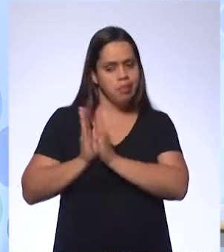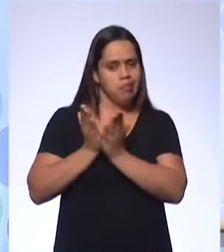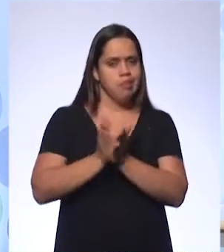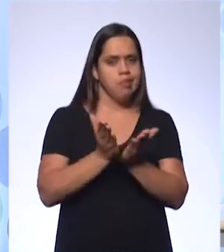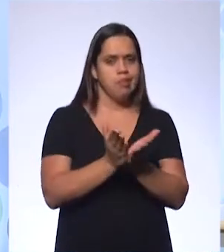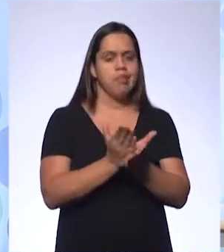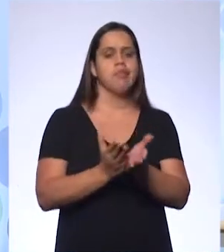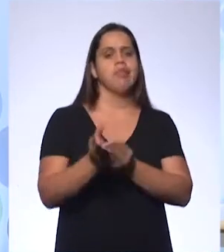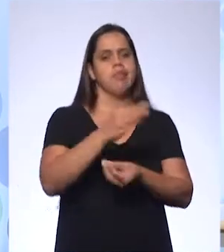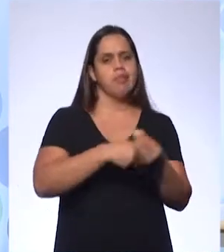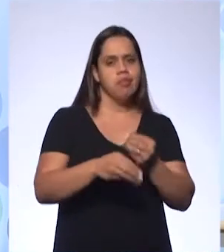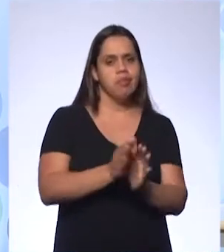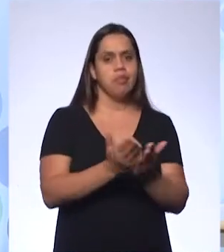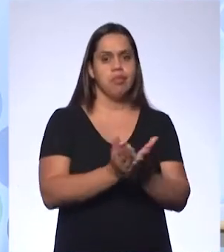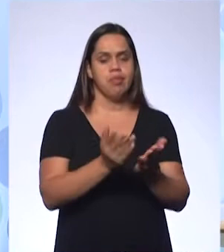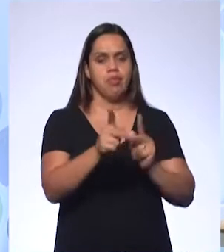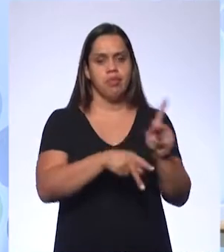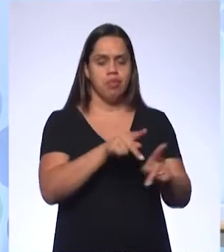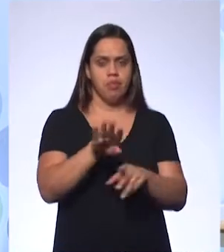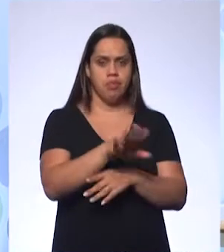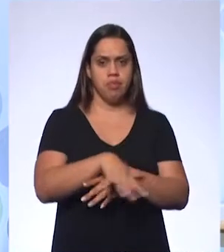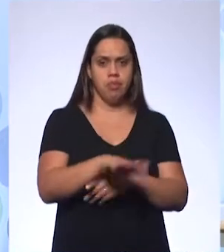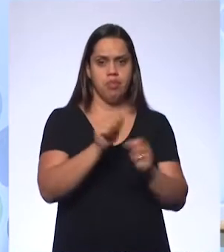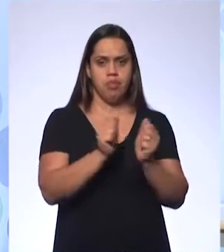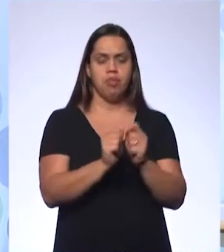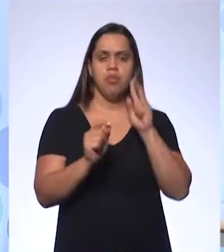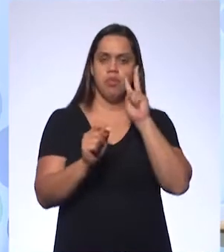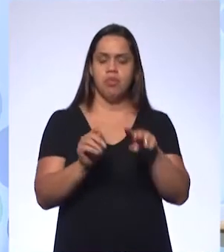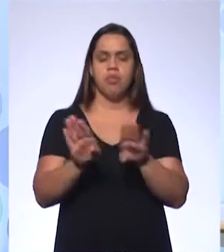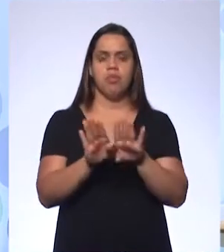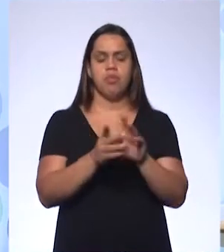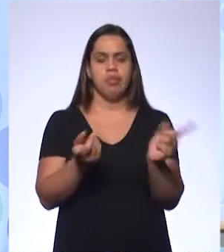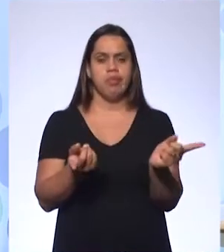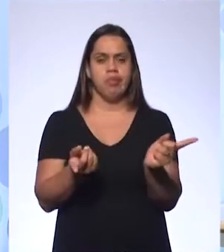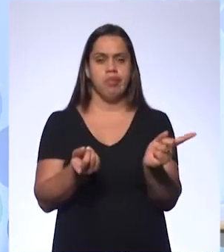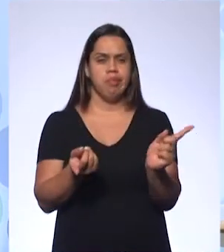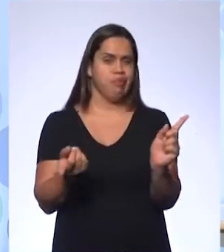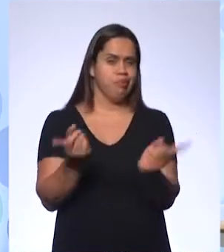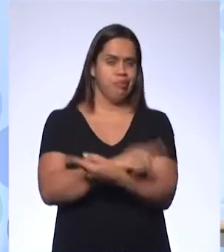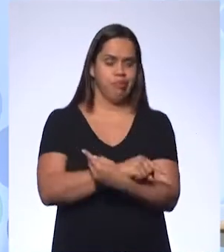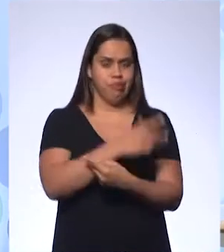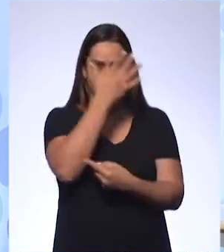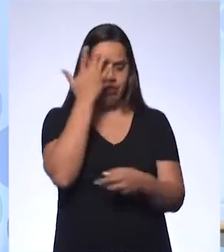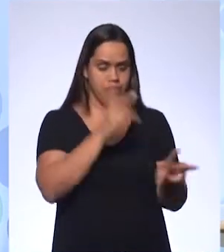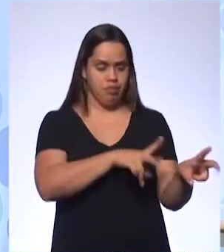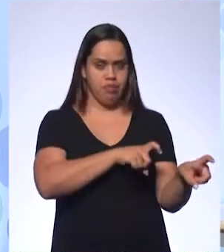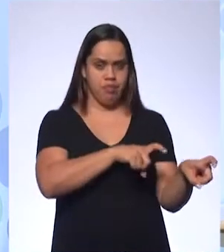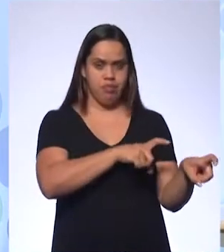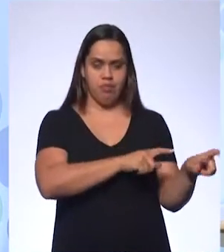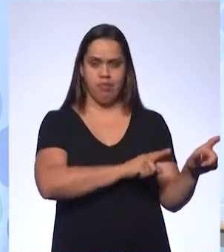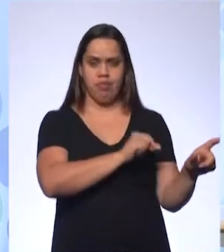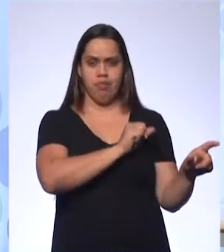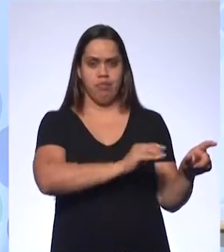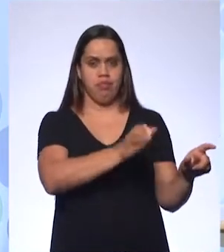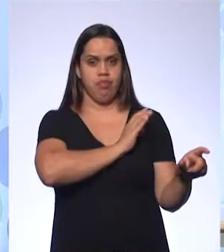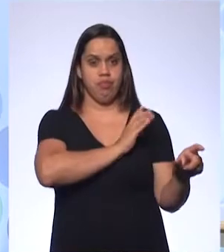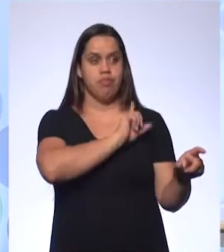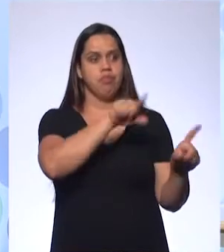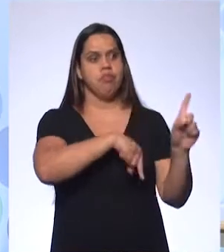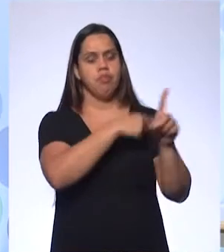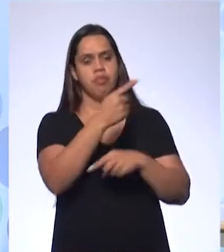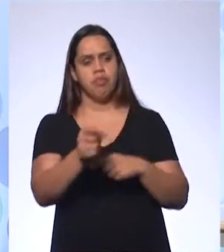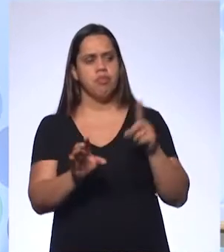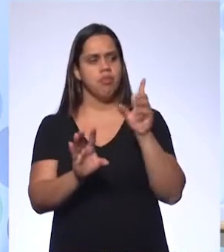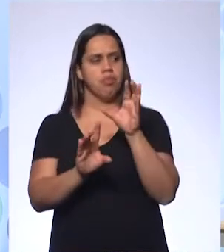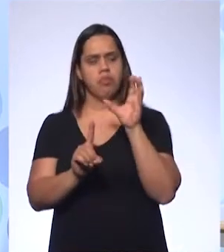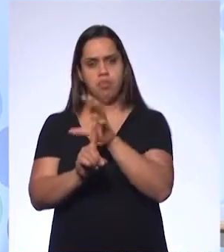povo. Então, ele mostra, né, essa questão da bancarrota dos grandes fazendeiros, né? Posteriormente, influencia o